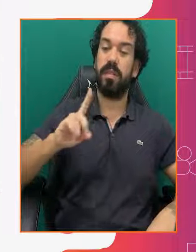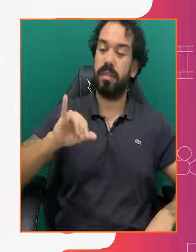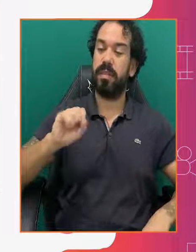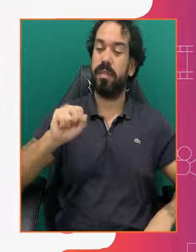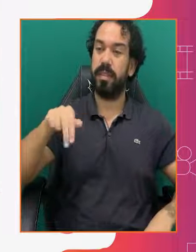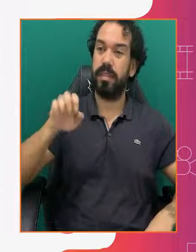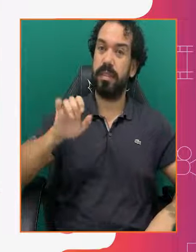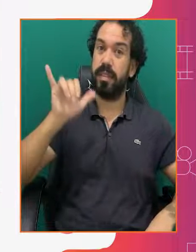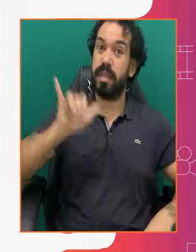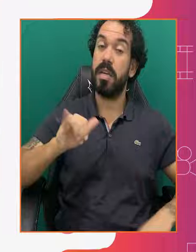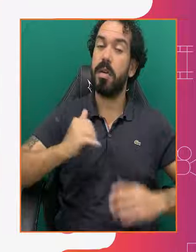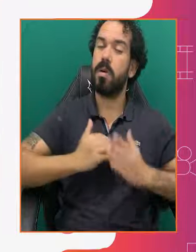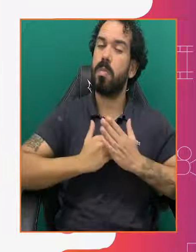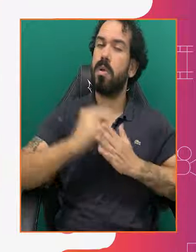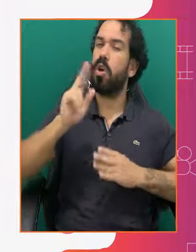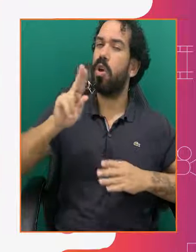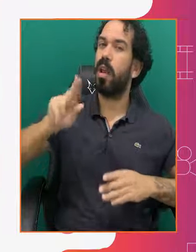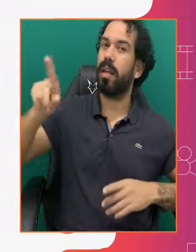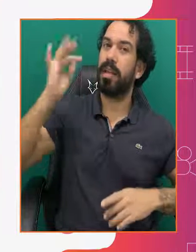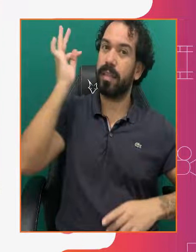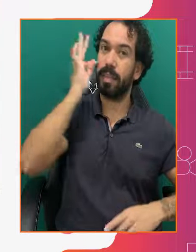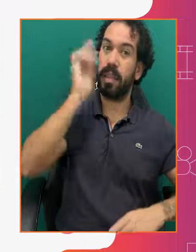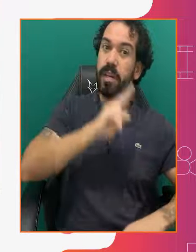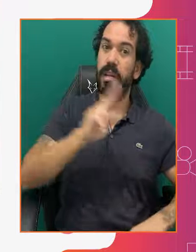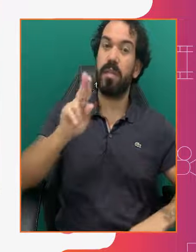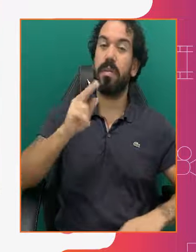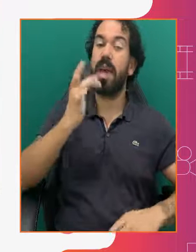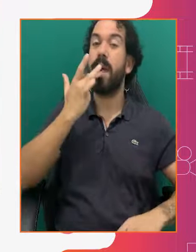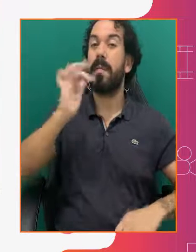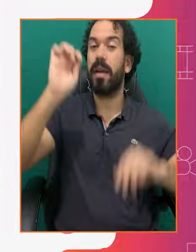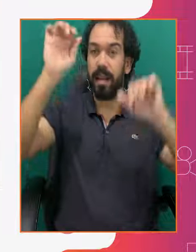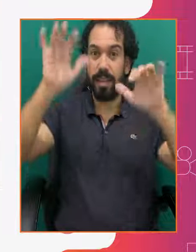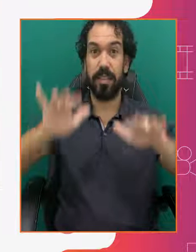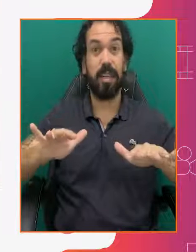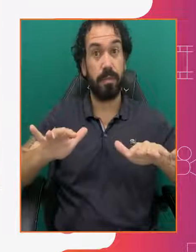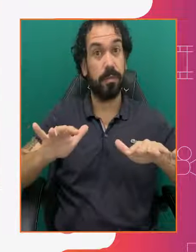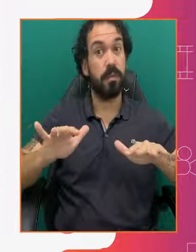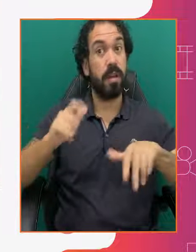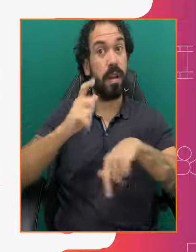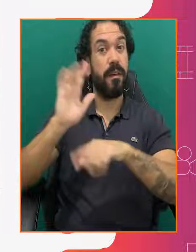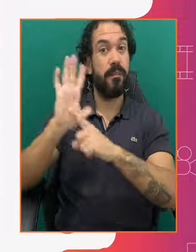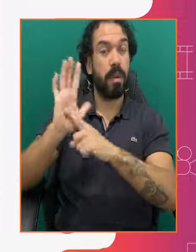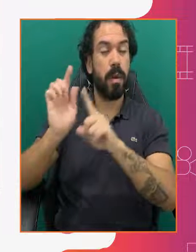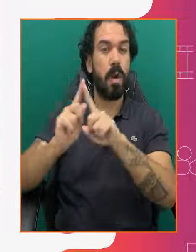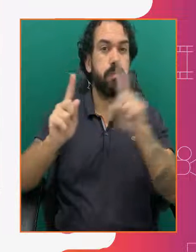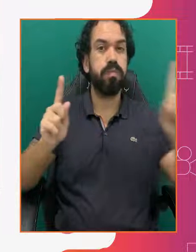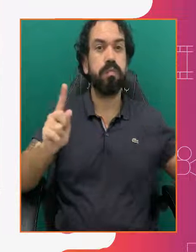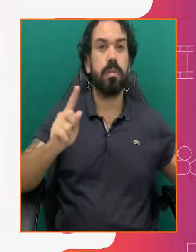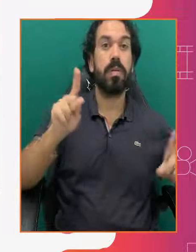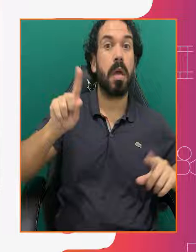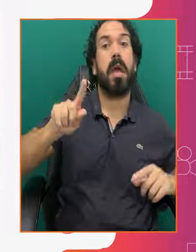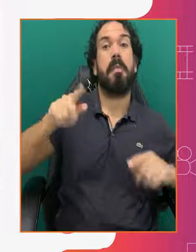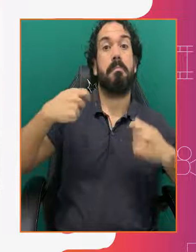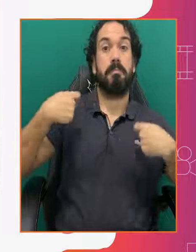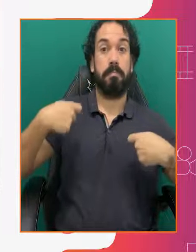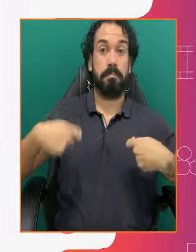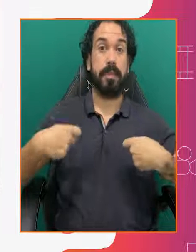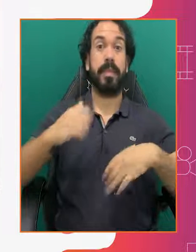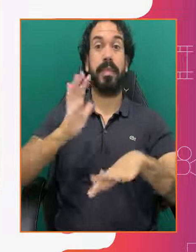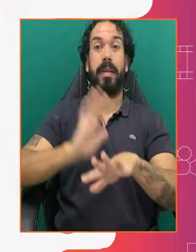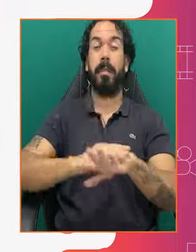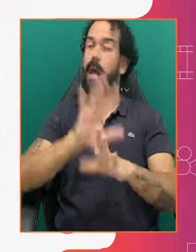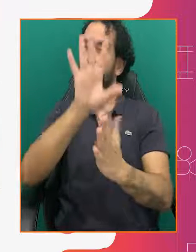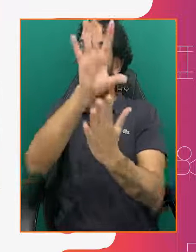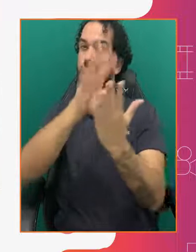animação que ele estava desenvolvendo naquela época, o longa A Branca de Neve. Essa produção pedia maior fidelidade